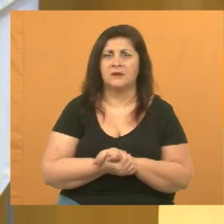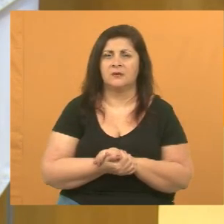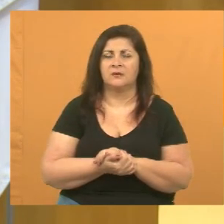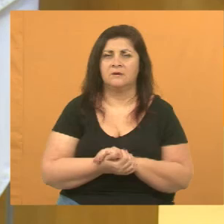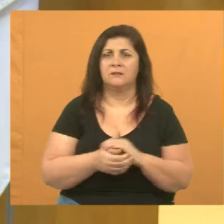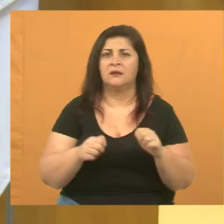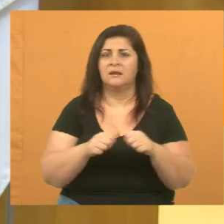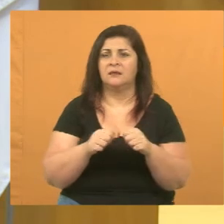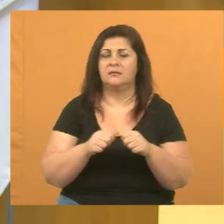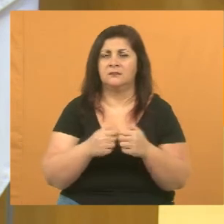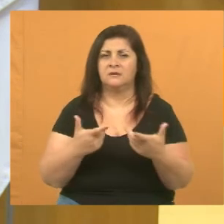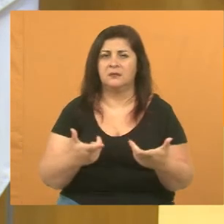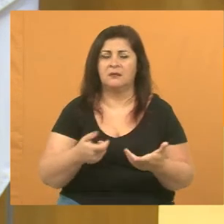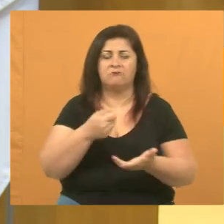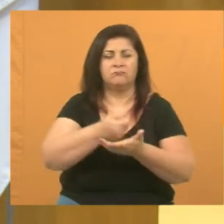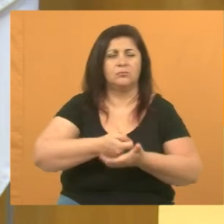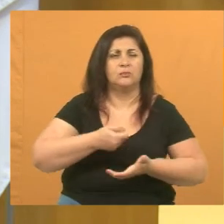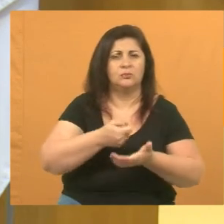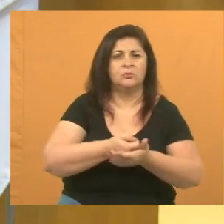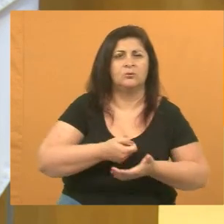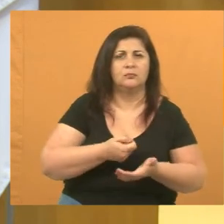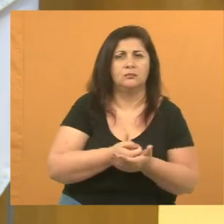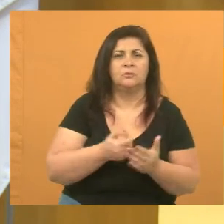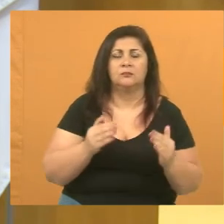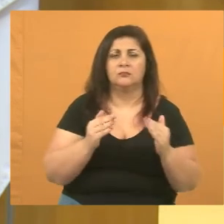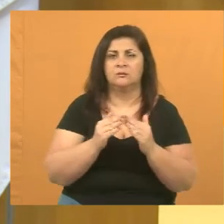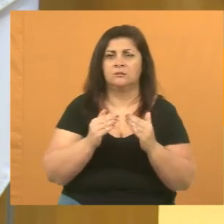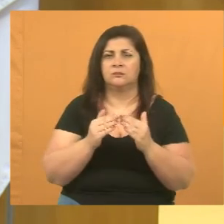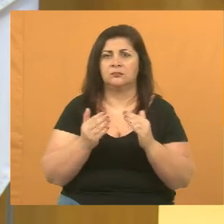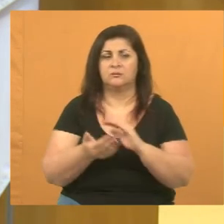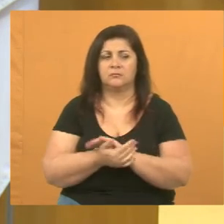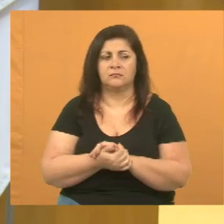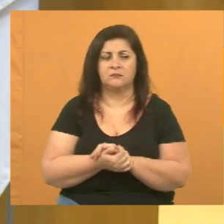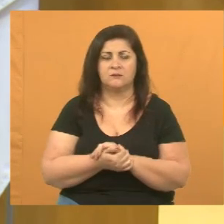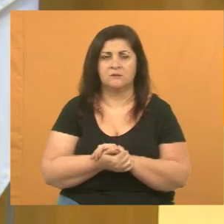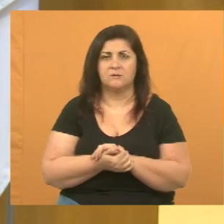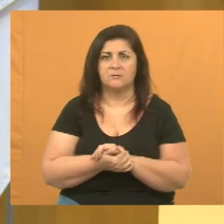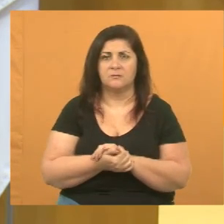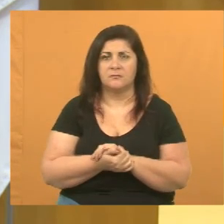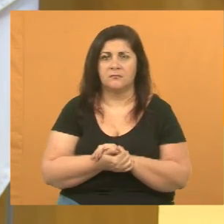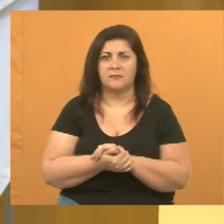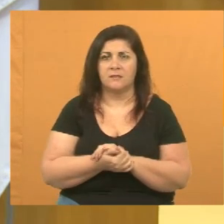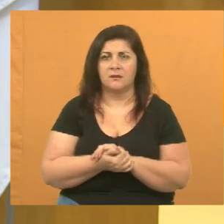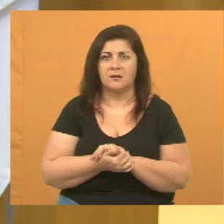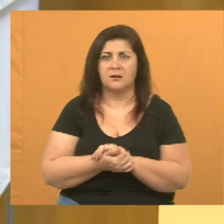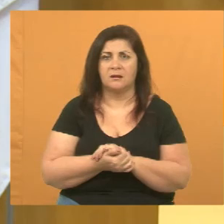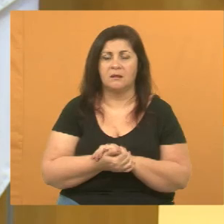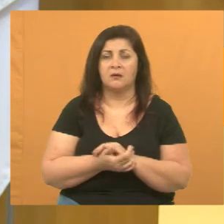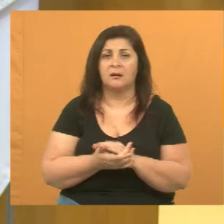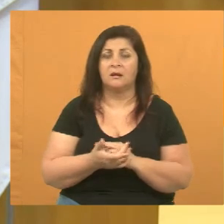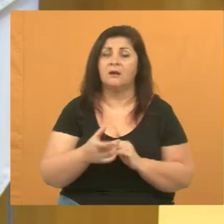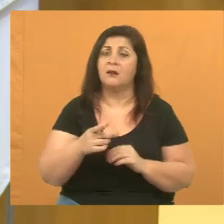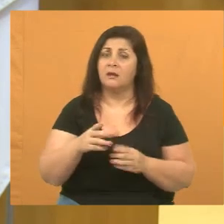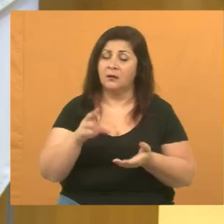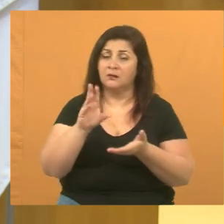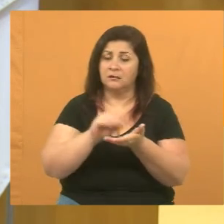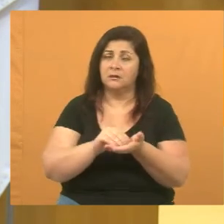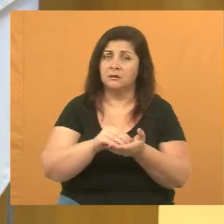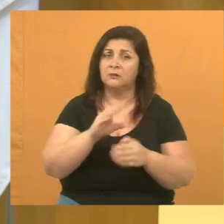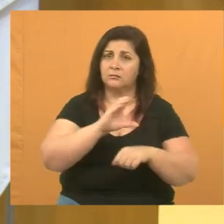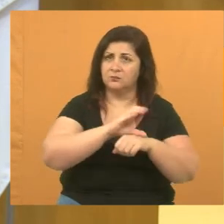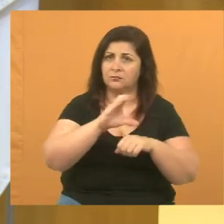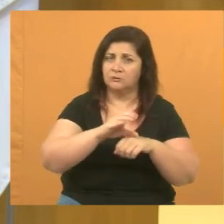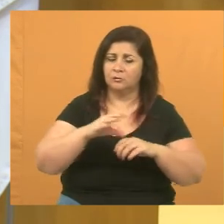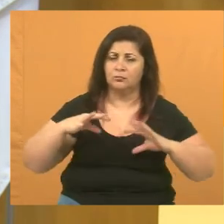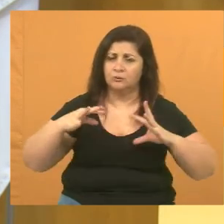de fazer a luta por moradia, fazer a luta por aquilo que é garantido na Constituinte, que todo